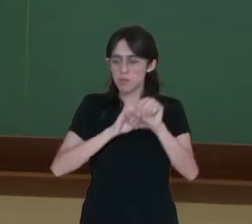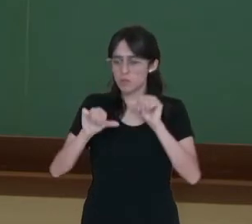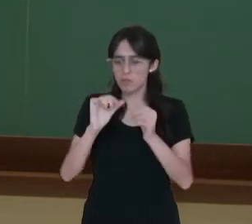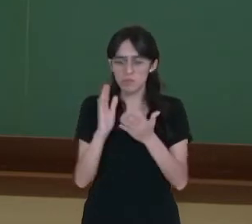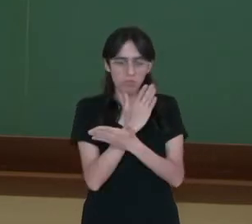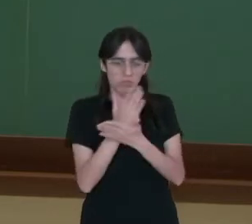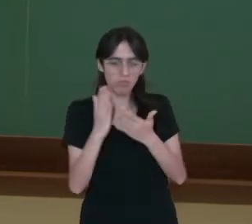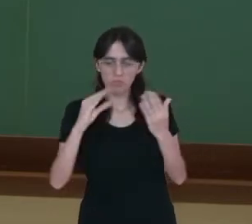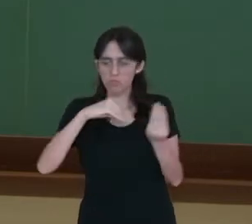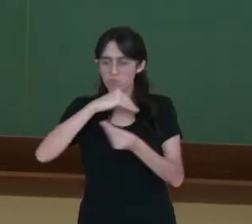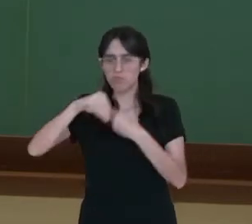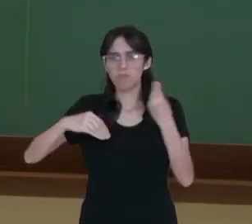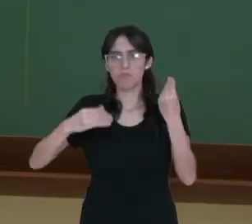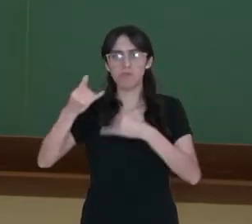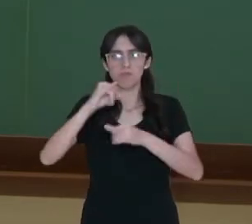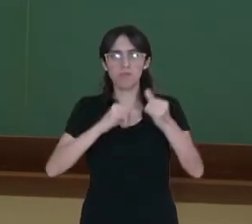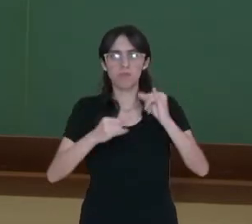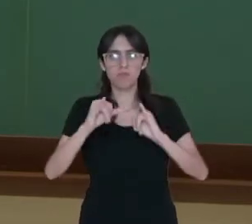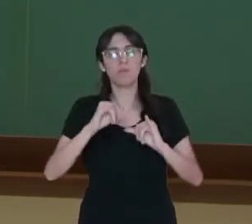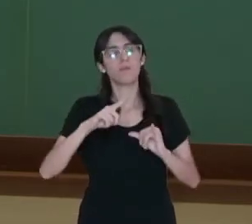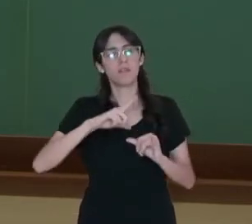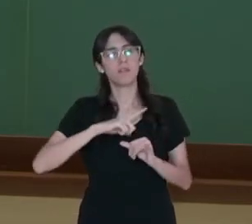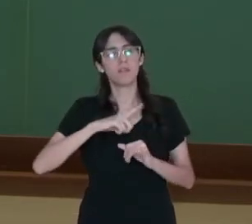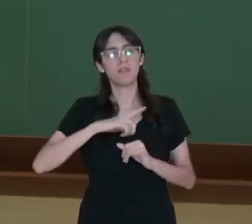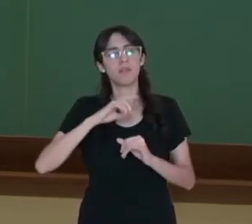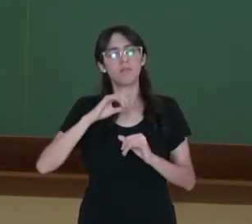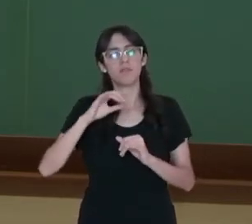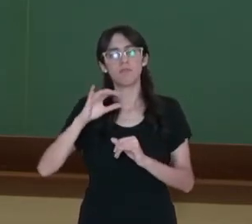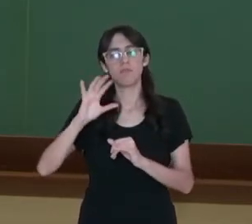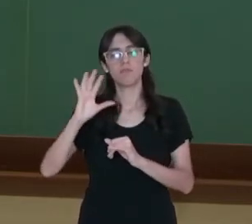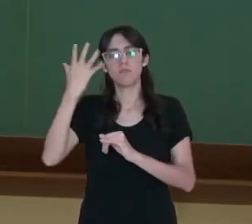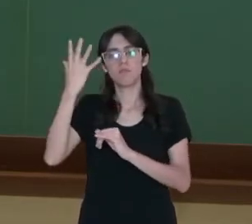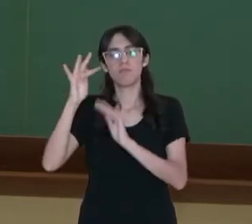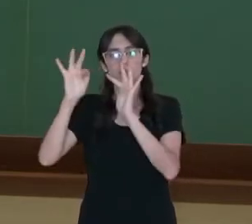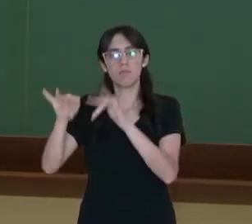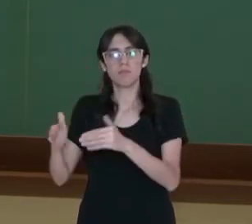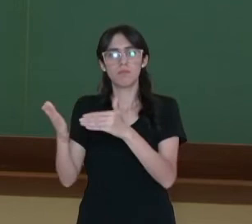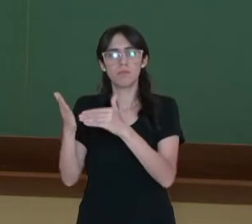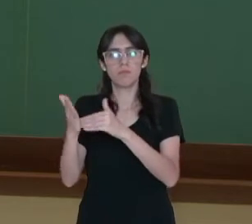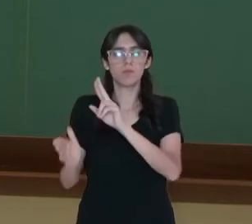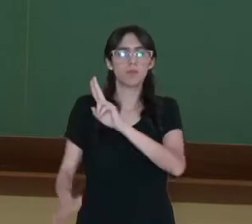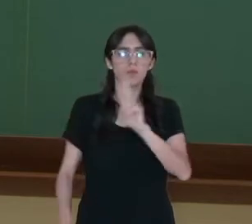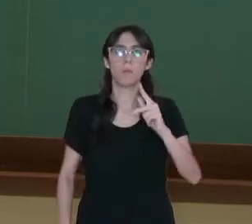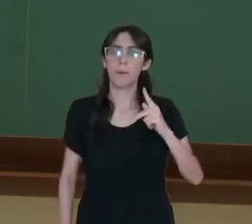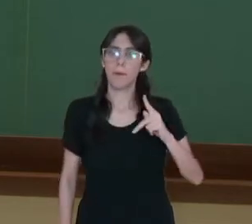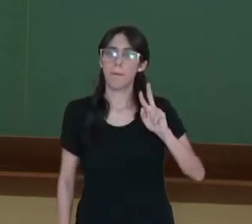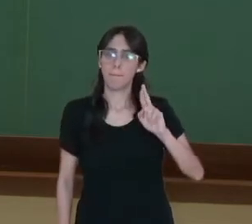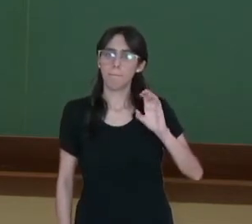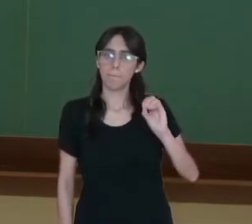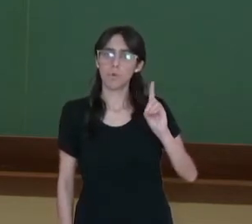separam-se e se juntam novamente em uma nova configuração para formar o que a gente chama de produto.